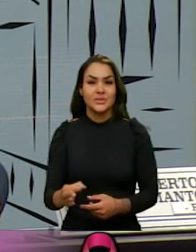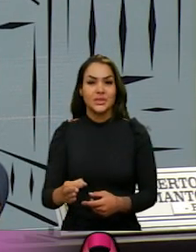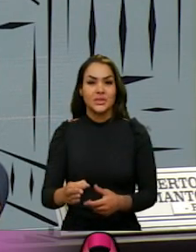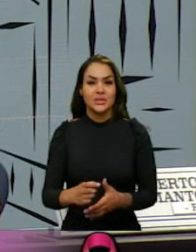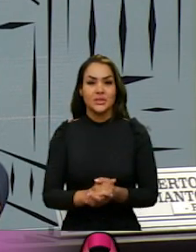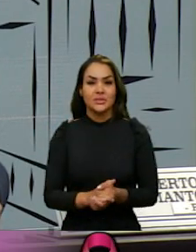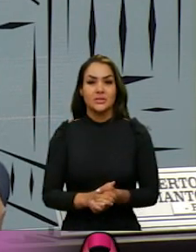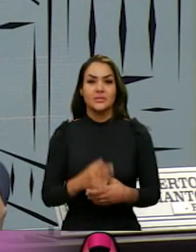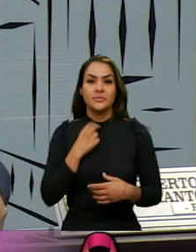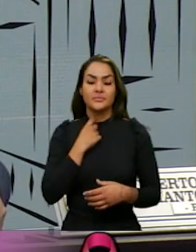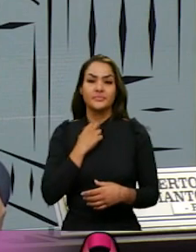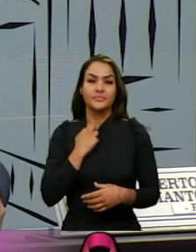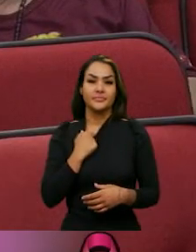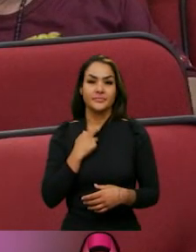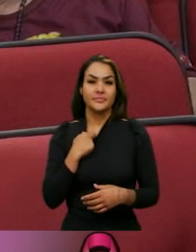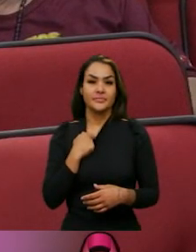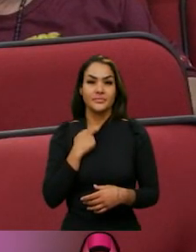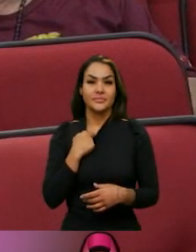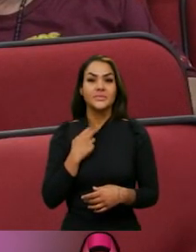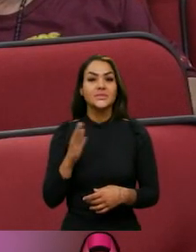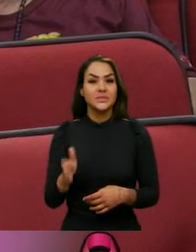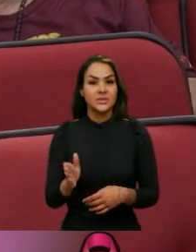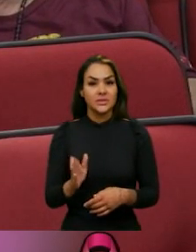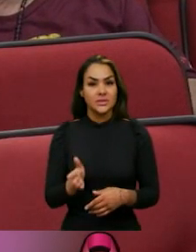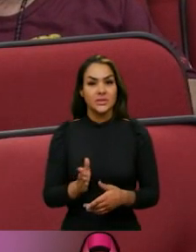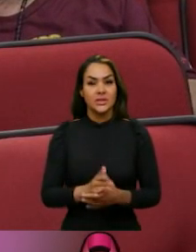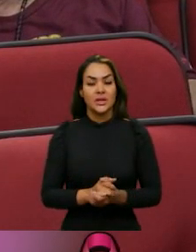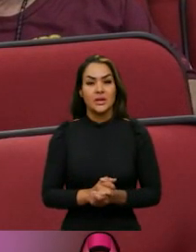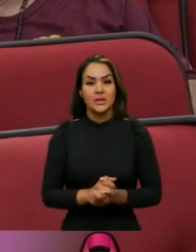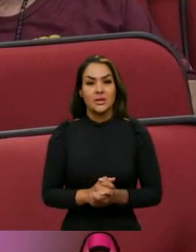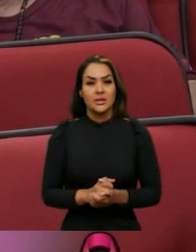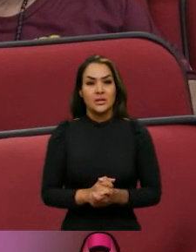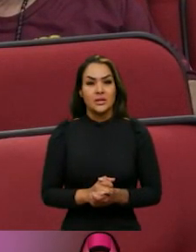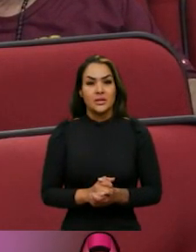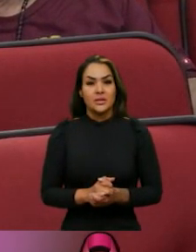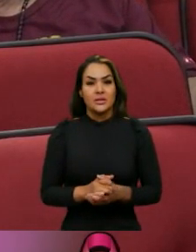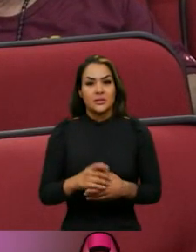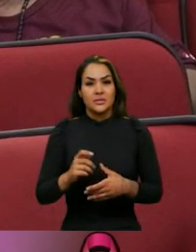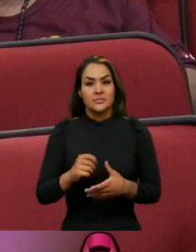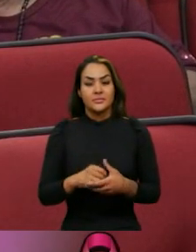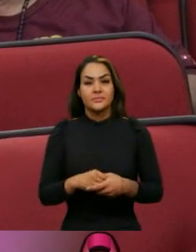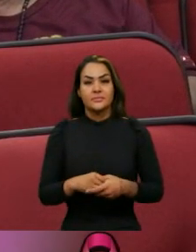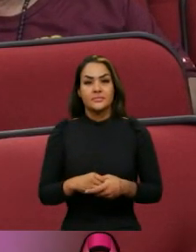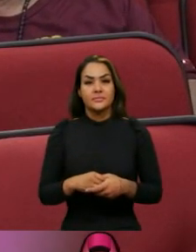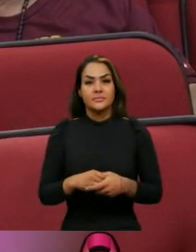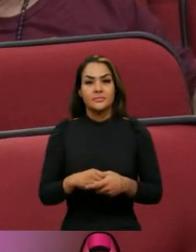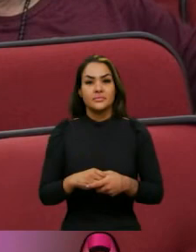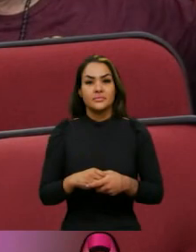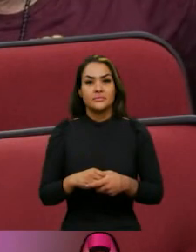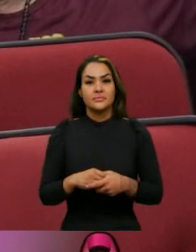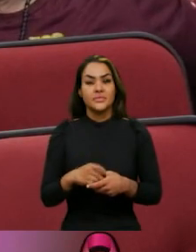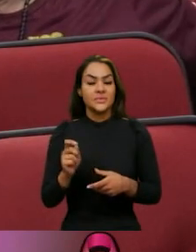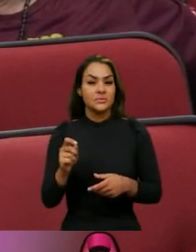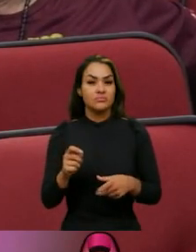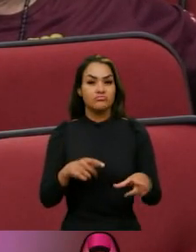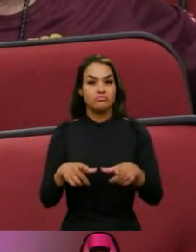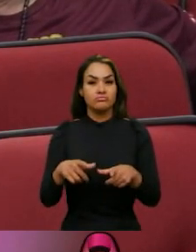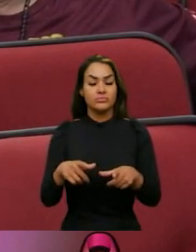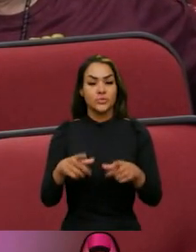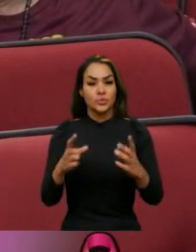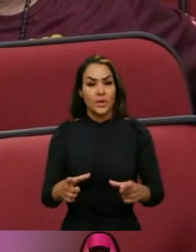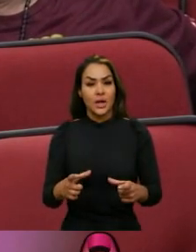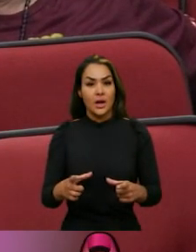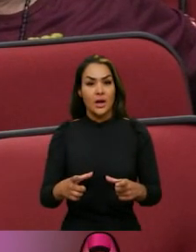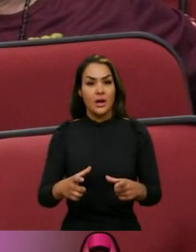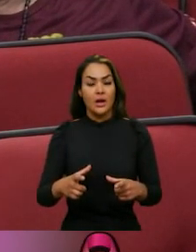foi distribuído. E a questão de se levar ao Fundo de Solidariedade é que já tem